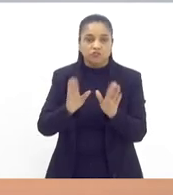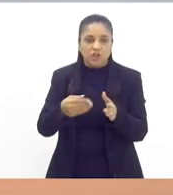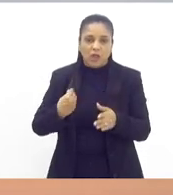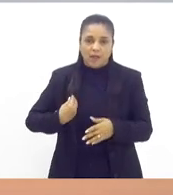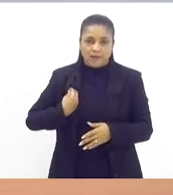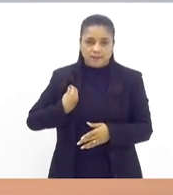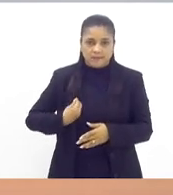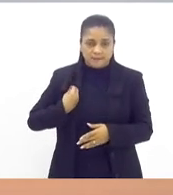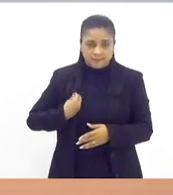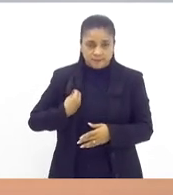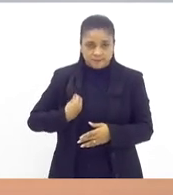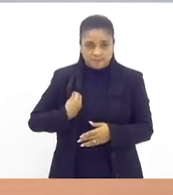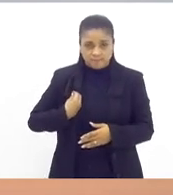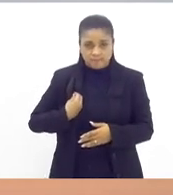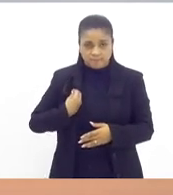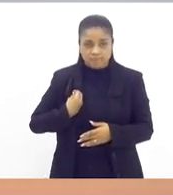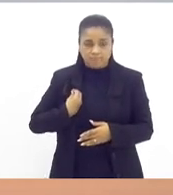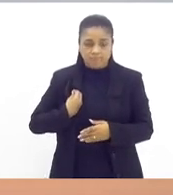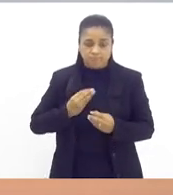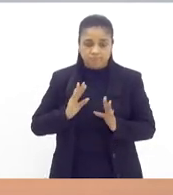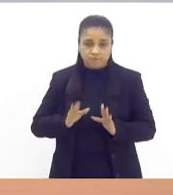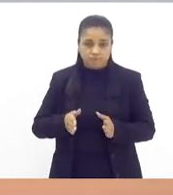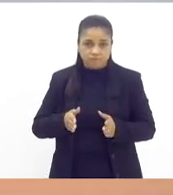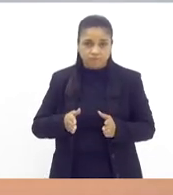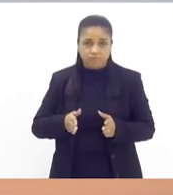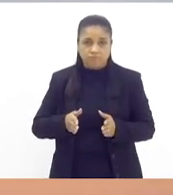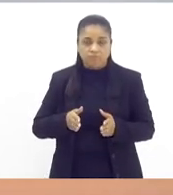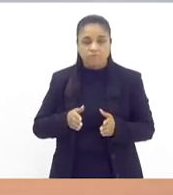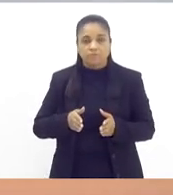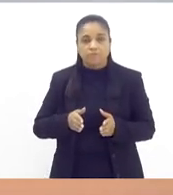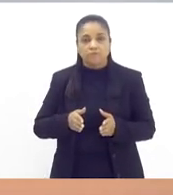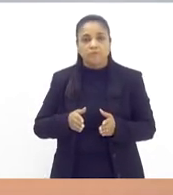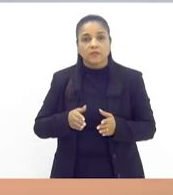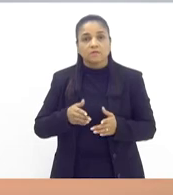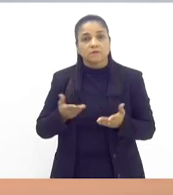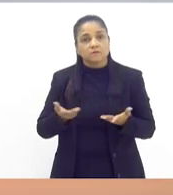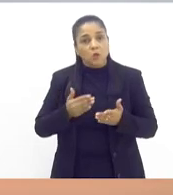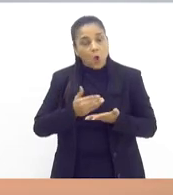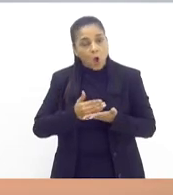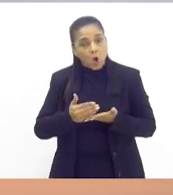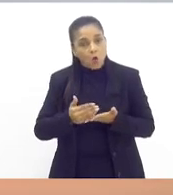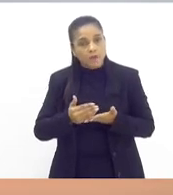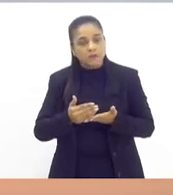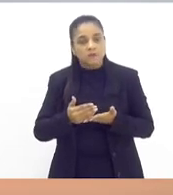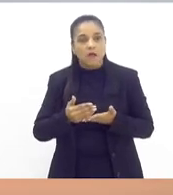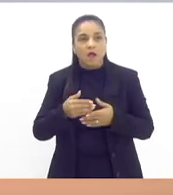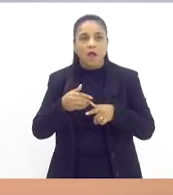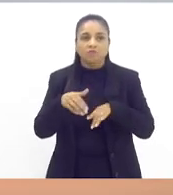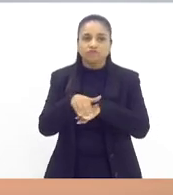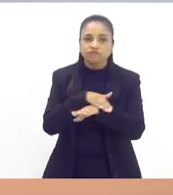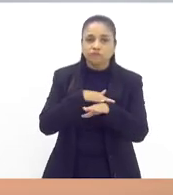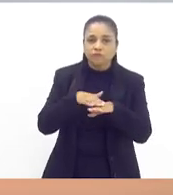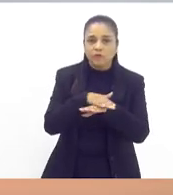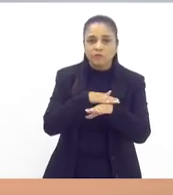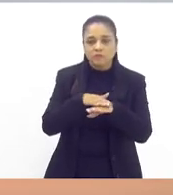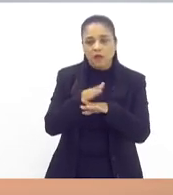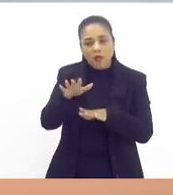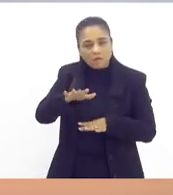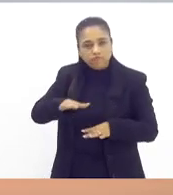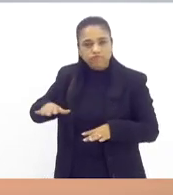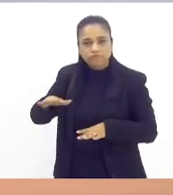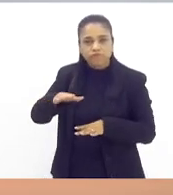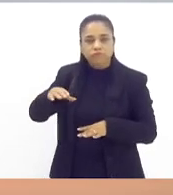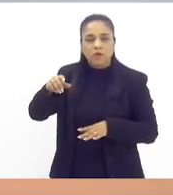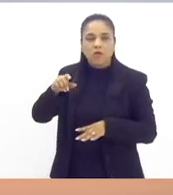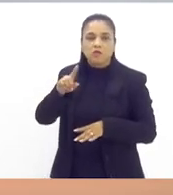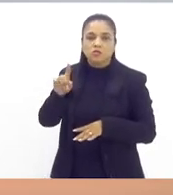isso hoje, já é uma situação que está dada. A gente vai conversar, a gente está dependendo ainda de ter uma conversa com o pessoal da Zona Franca.